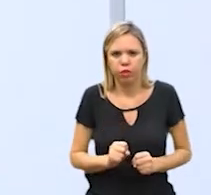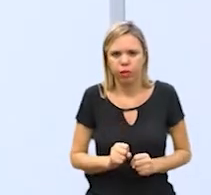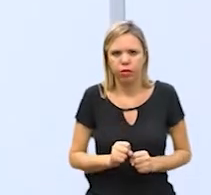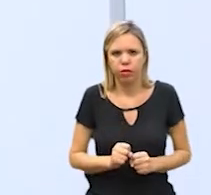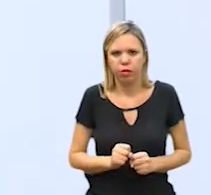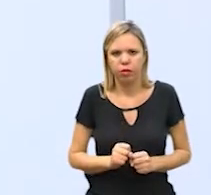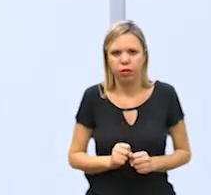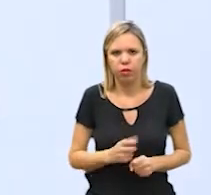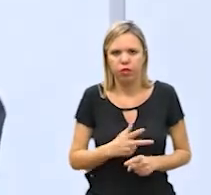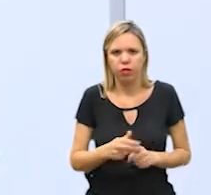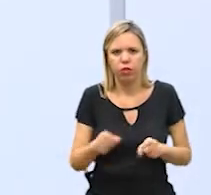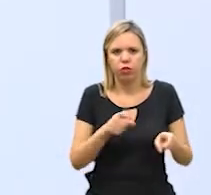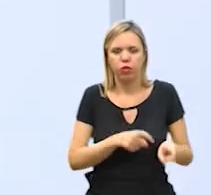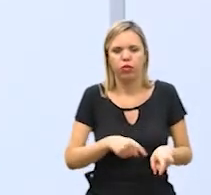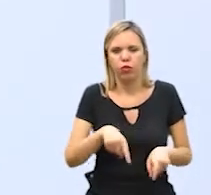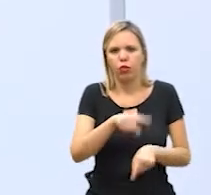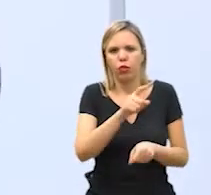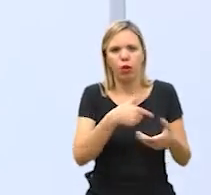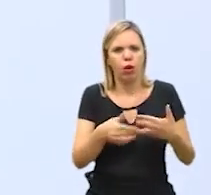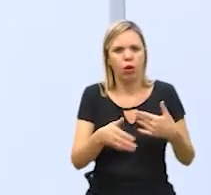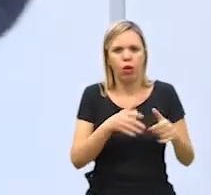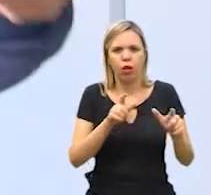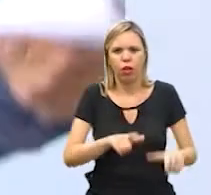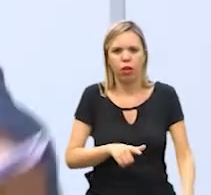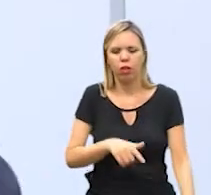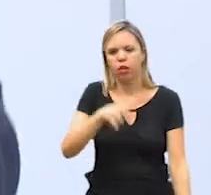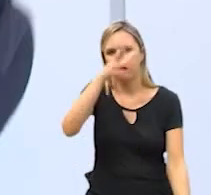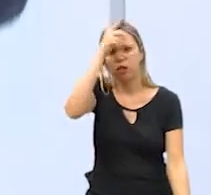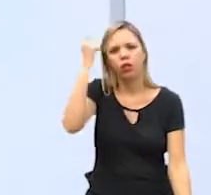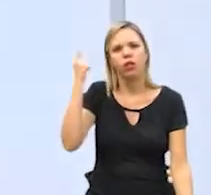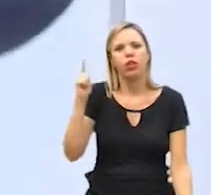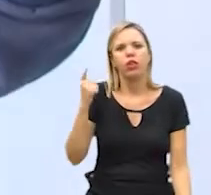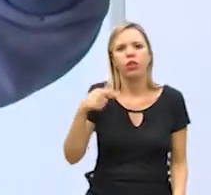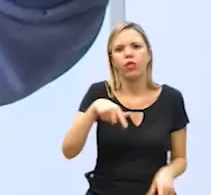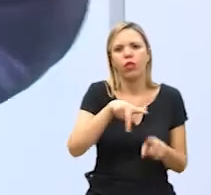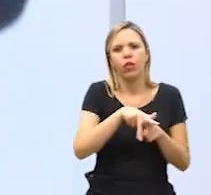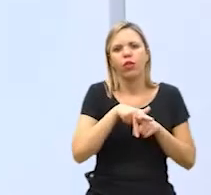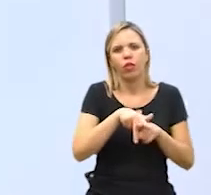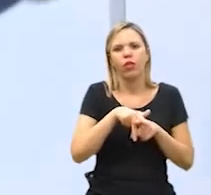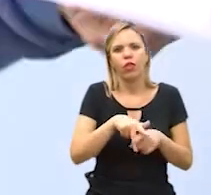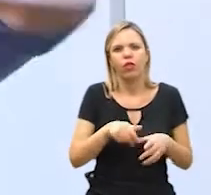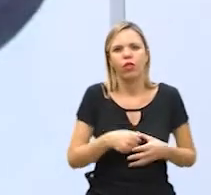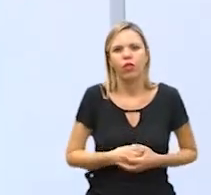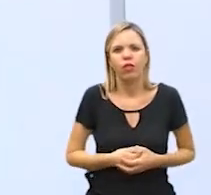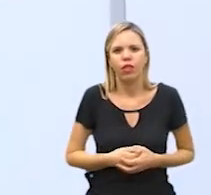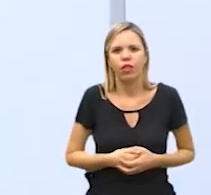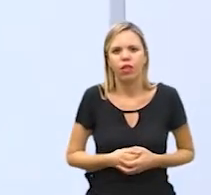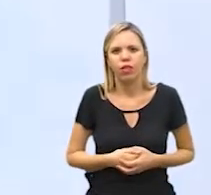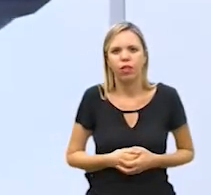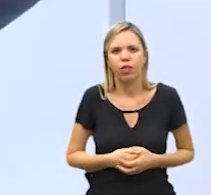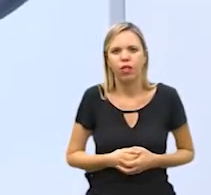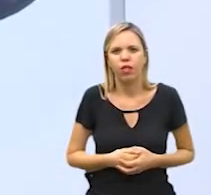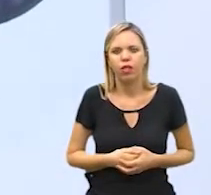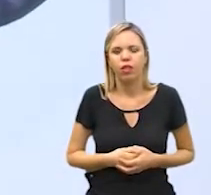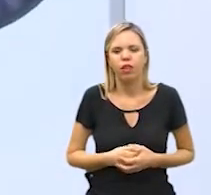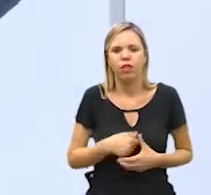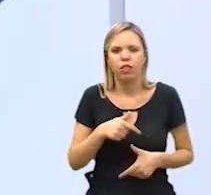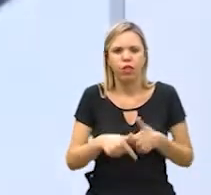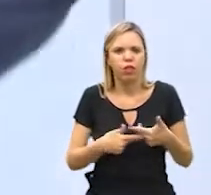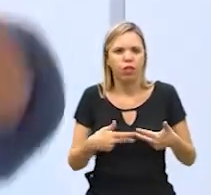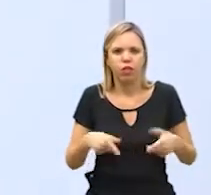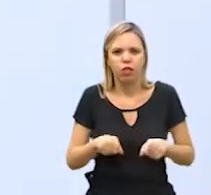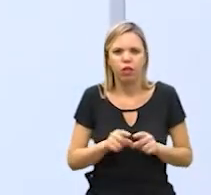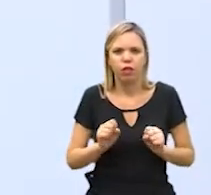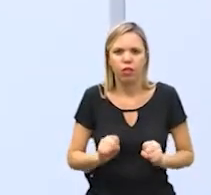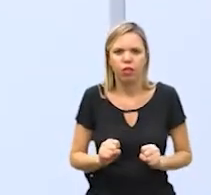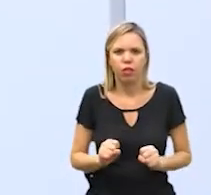viu? A gente está precisando de um emprego, uma chácara, um sítio, vou para fazenda em qualquer lugar, Mato Grosso, Goiás, anda a cavalo, tira o trator. Toca o trator, mexe